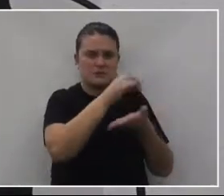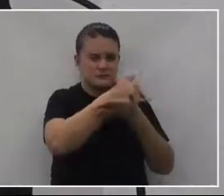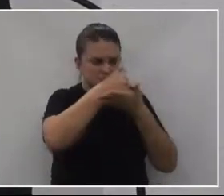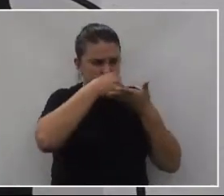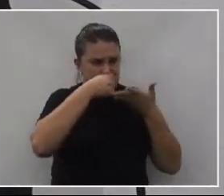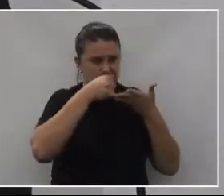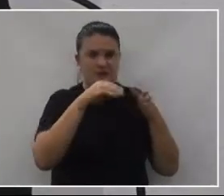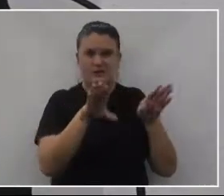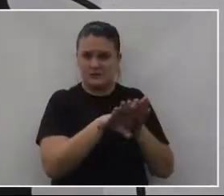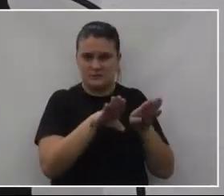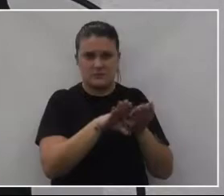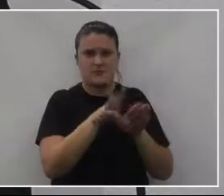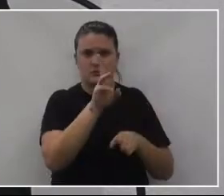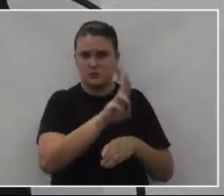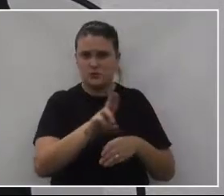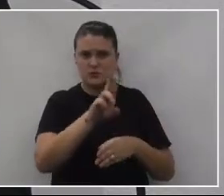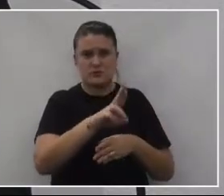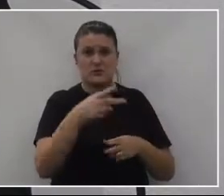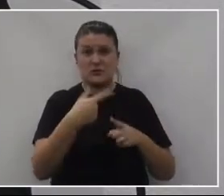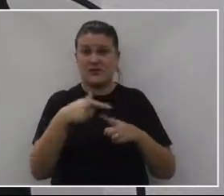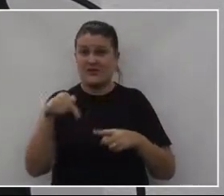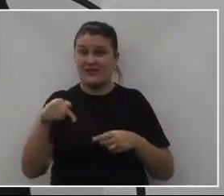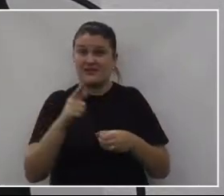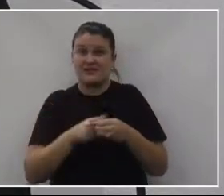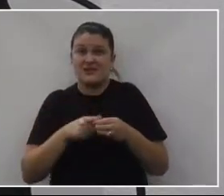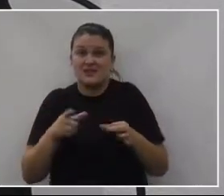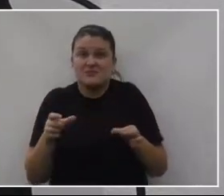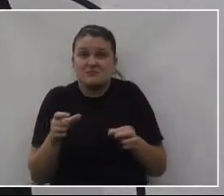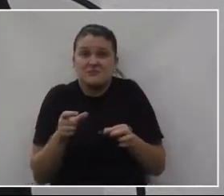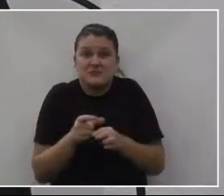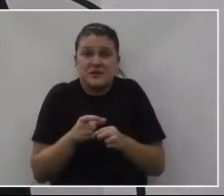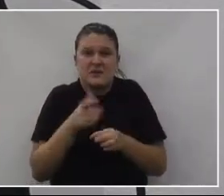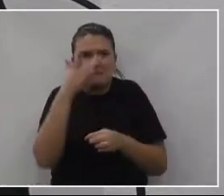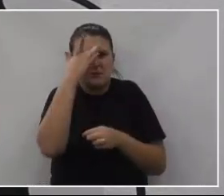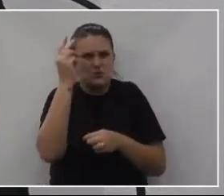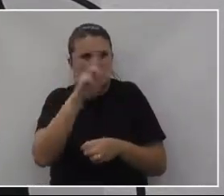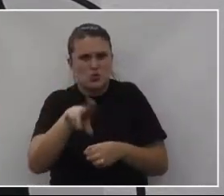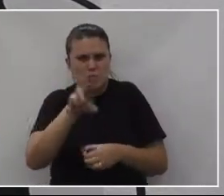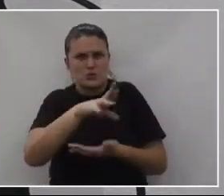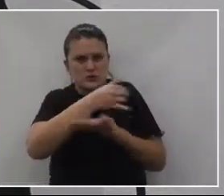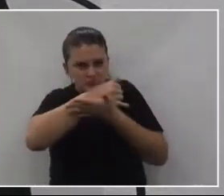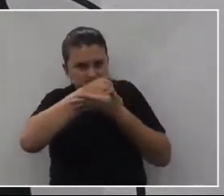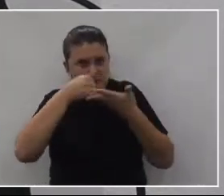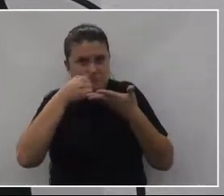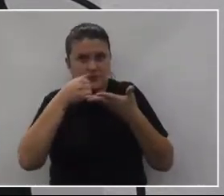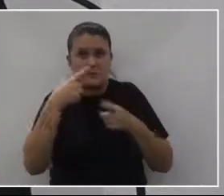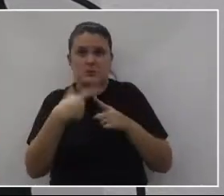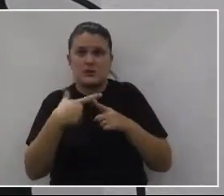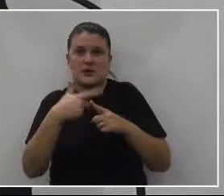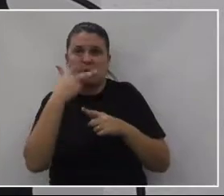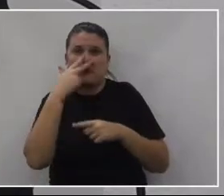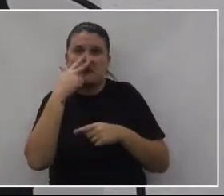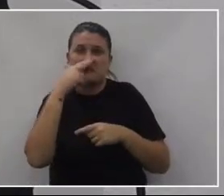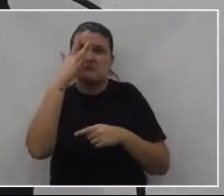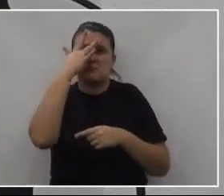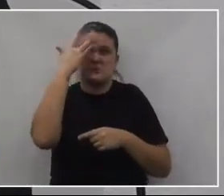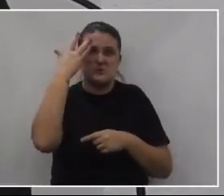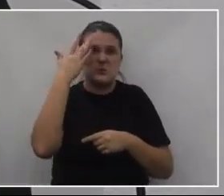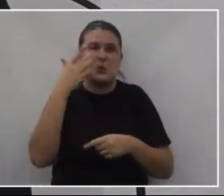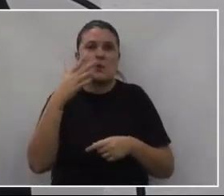para o tamanho das nossas cidades aqui, que não é tão grande, mas a cocaína encontra um público aí mais de classe média, às